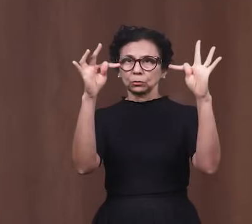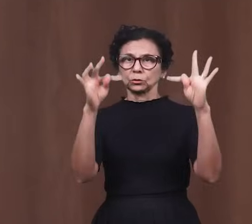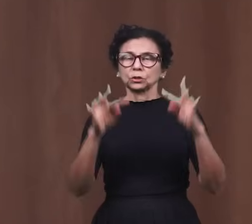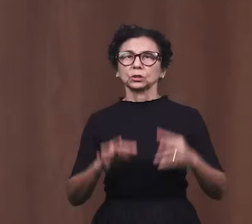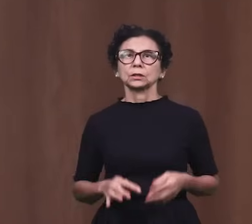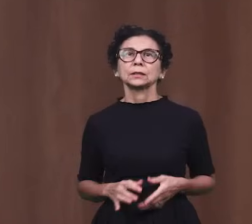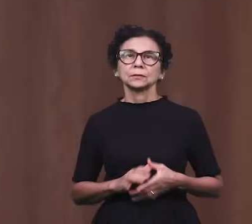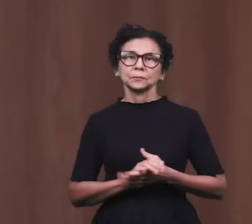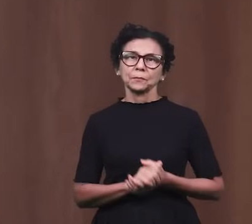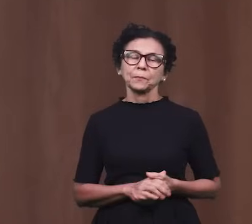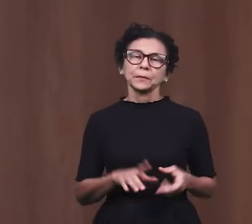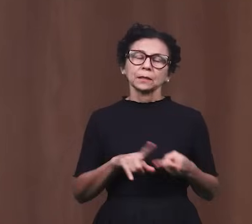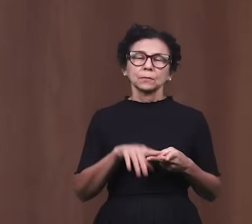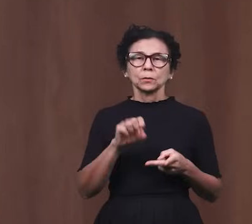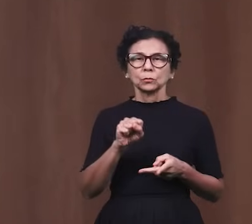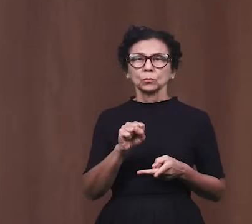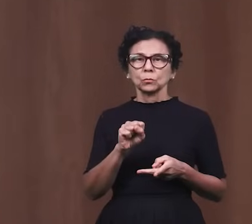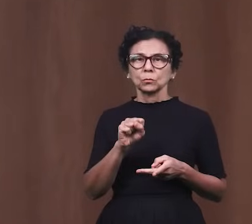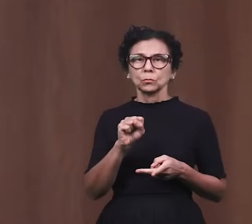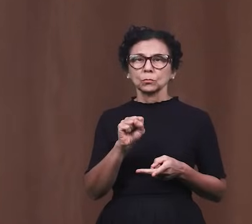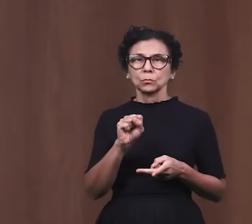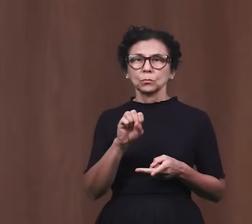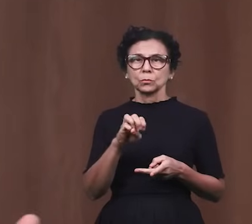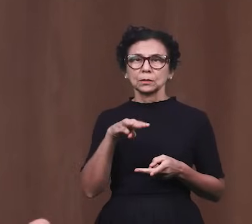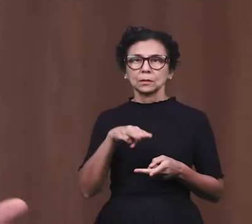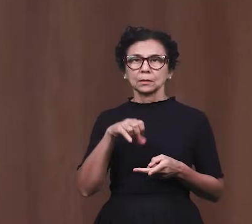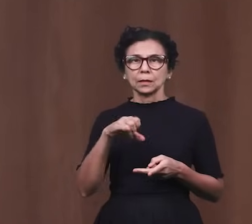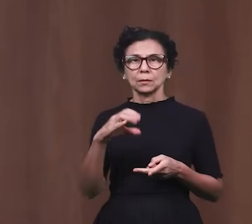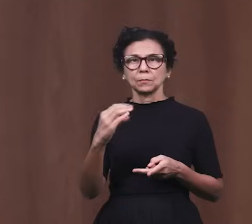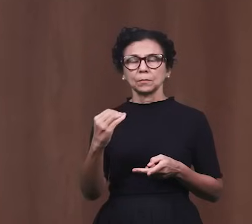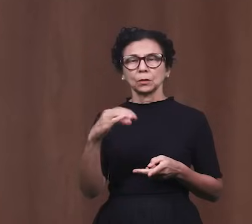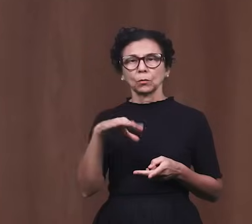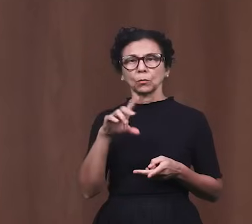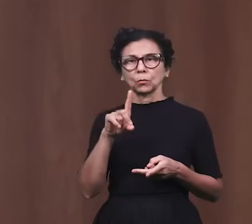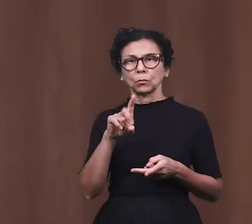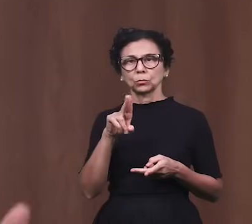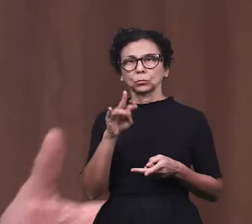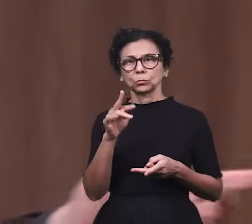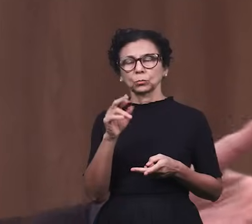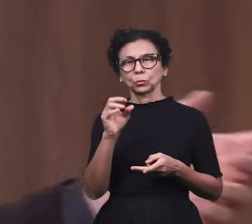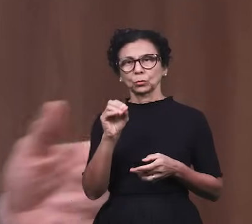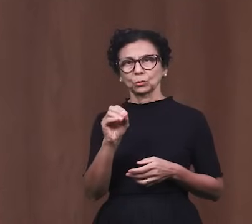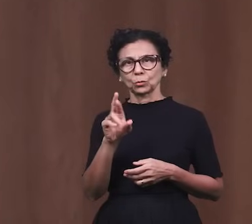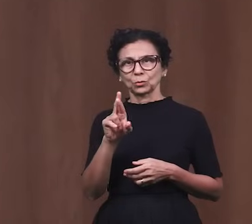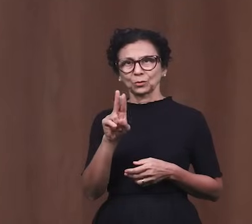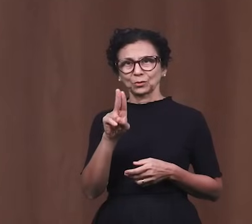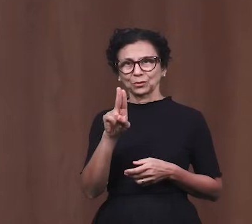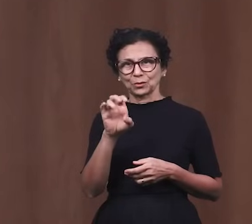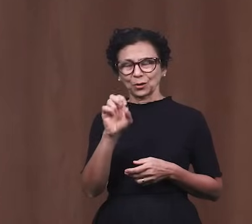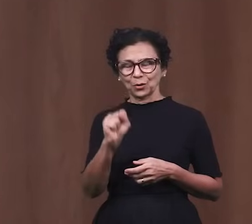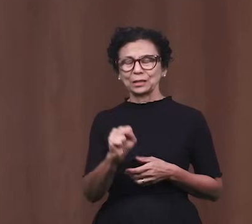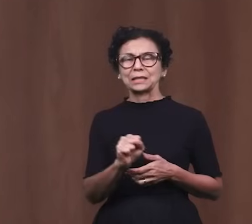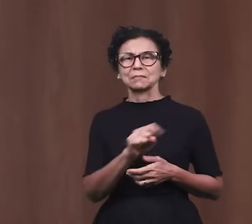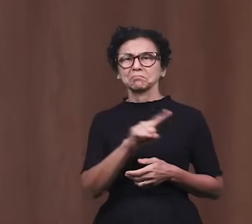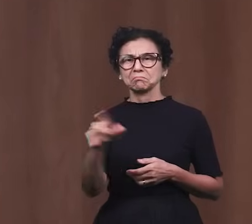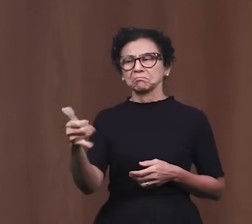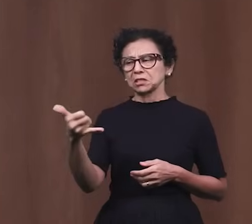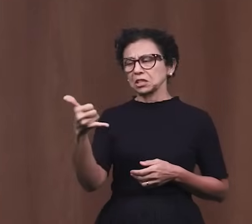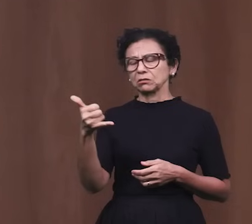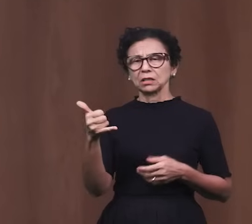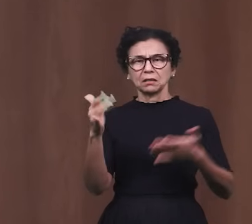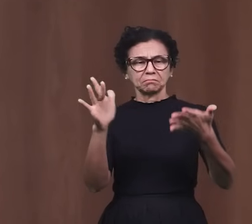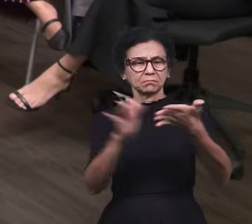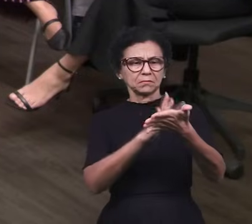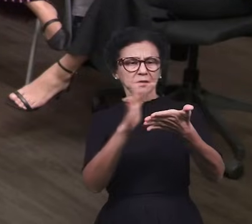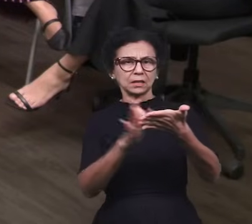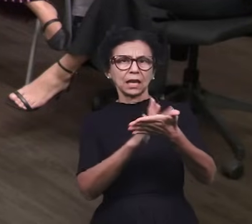elétricos, porque cada carro elétrico traz consigo uma tecnologia, os chamados semicondutores, tá? Então, o celular, o tablet que o pastor está usando, que os irmãos estão